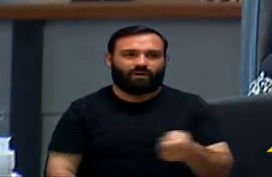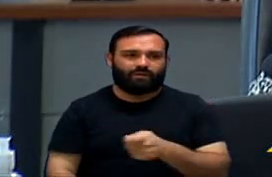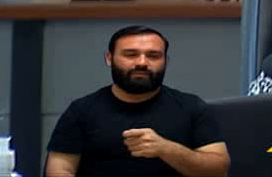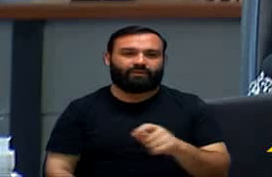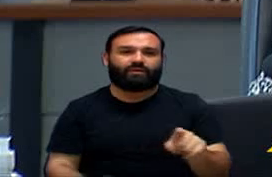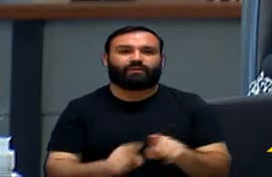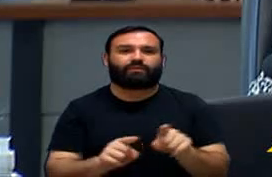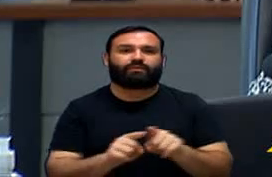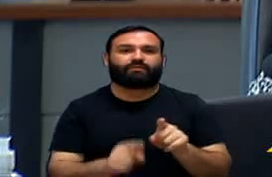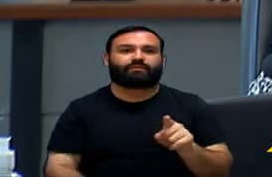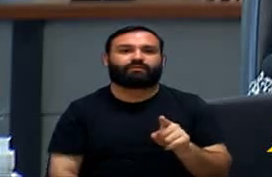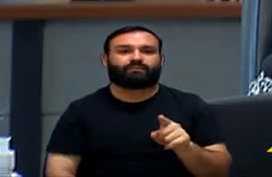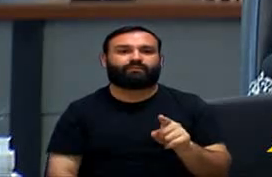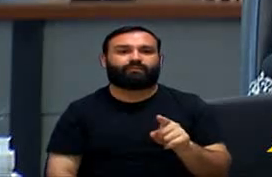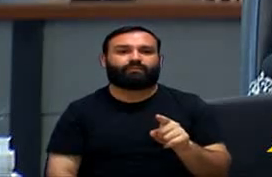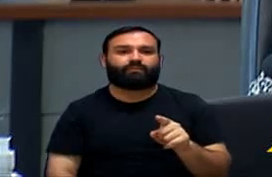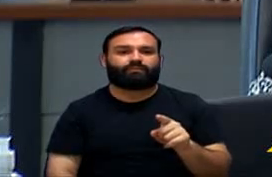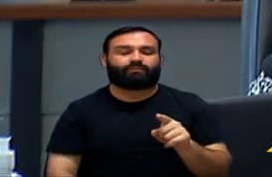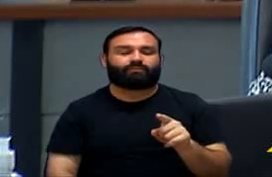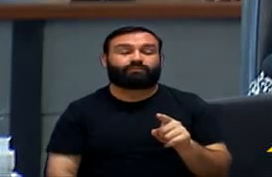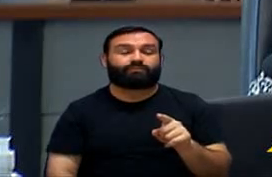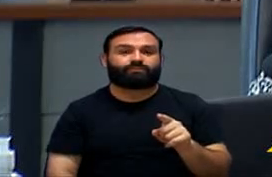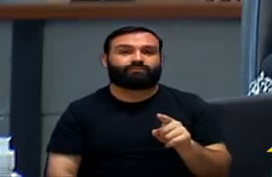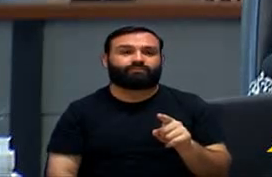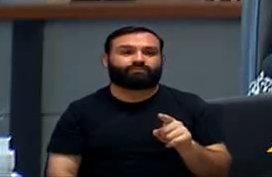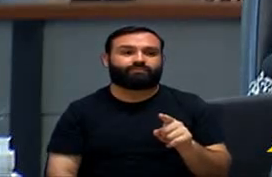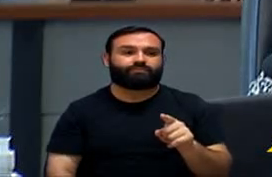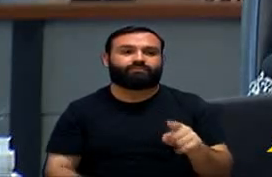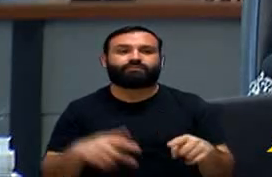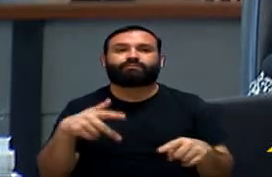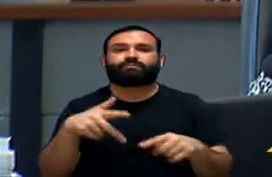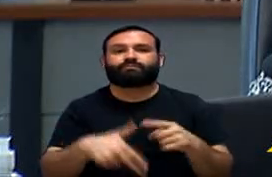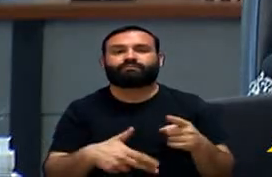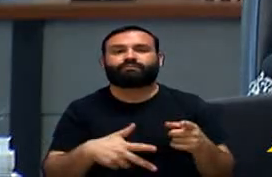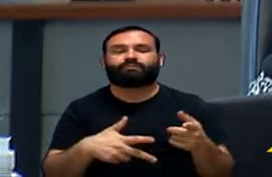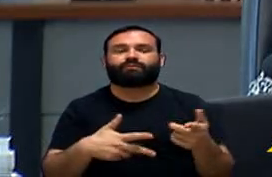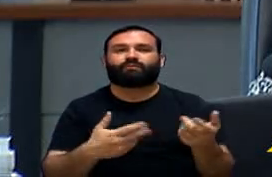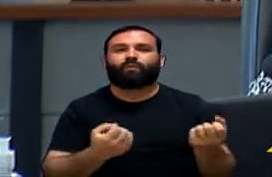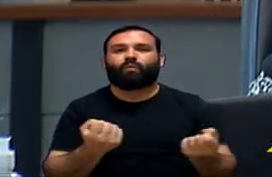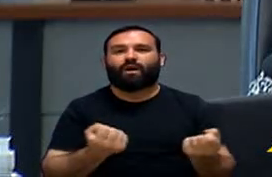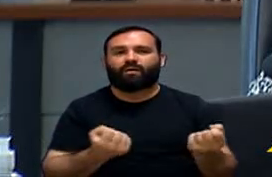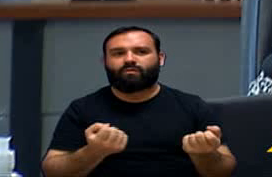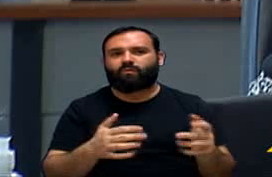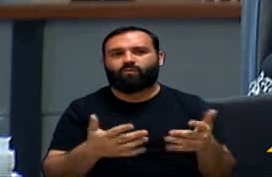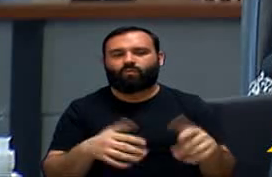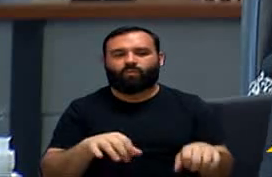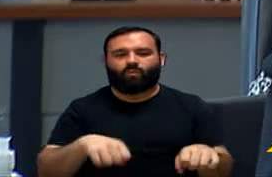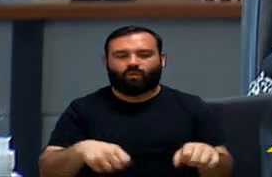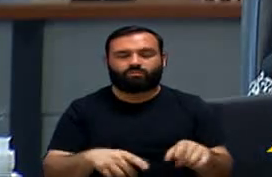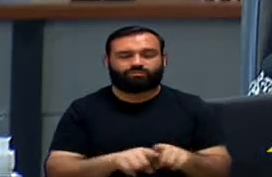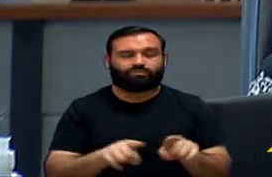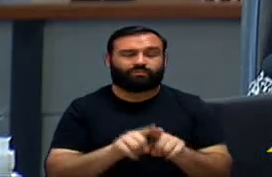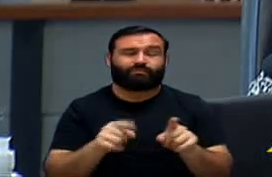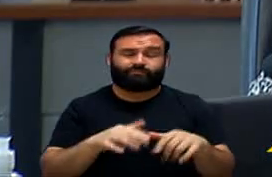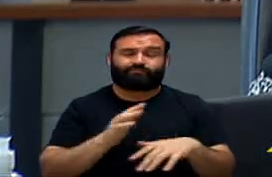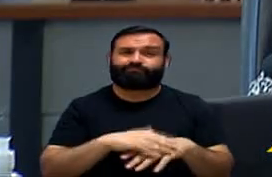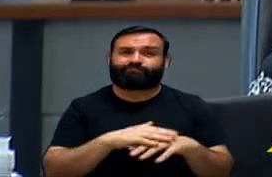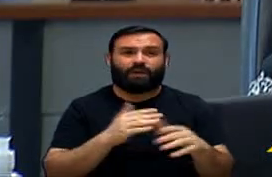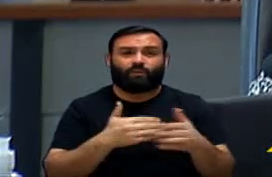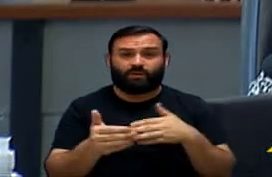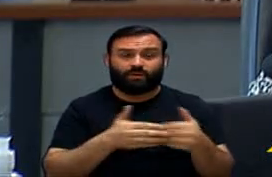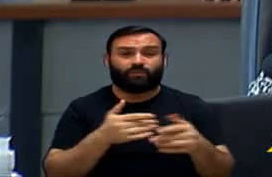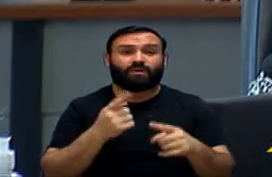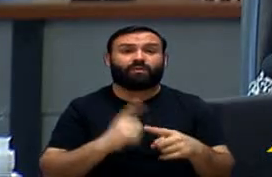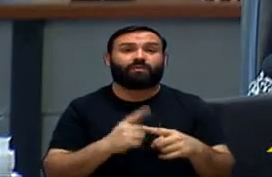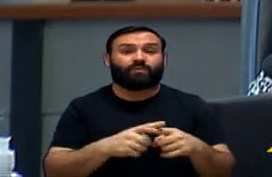pela pela pela interdição do do do do do da moto faça-se qualquer coisa